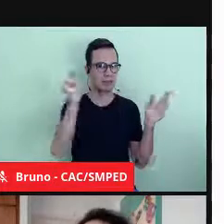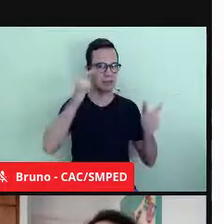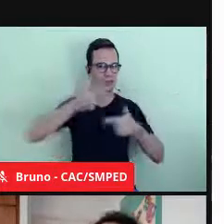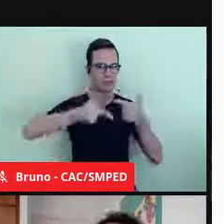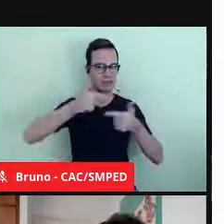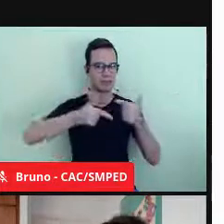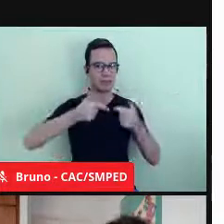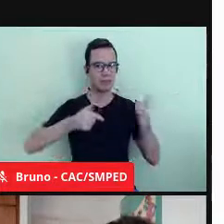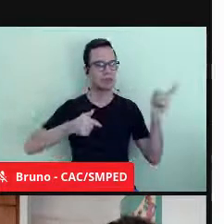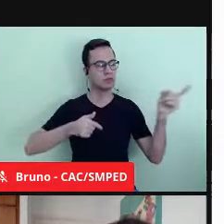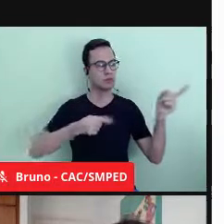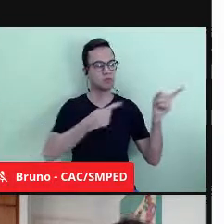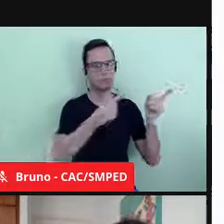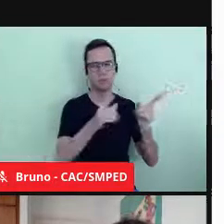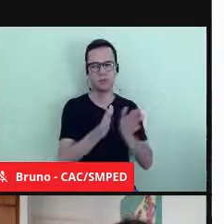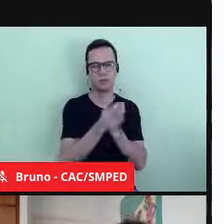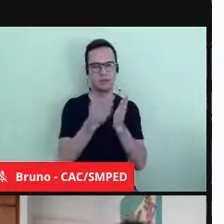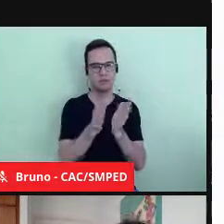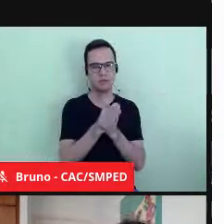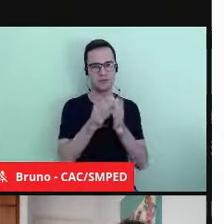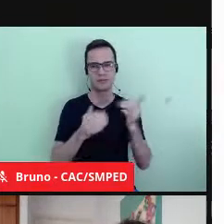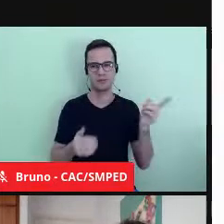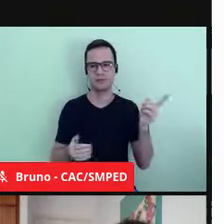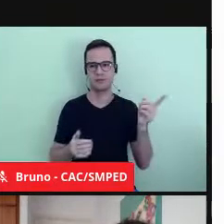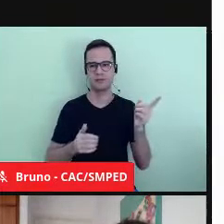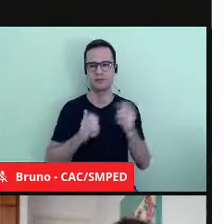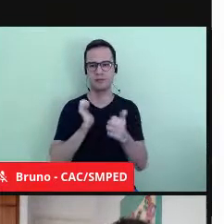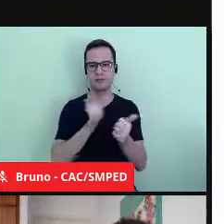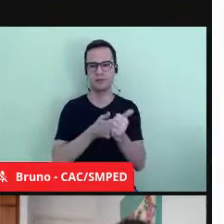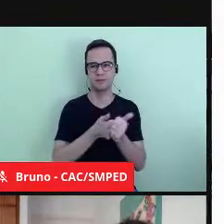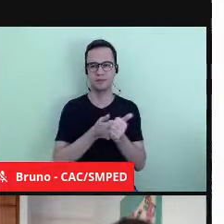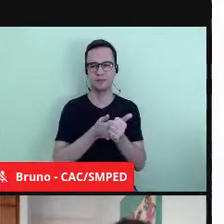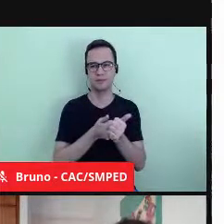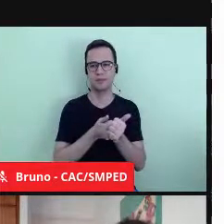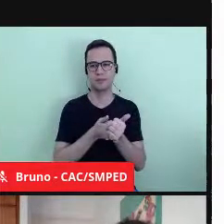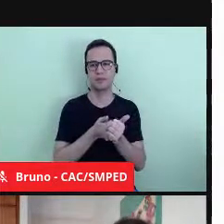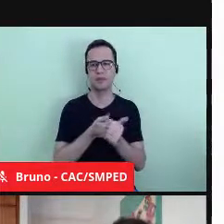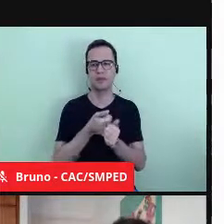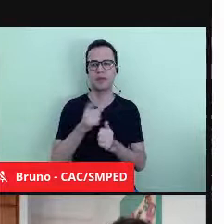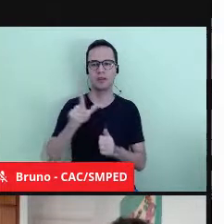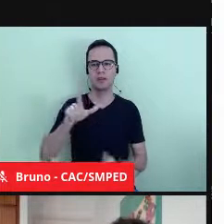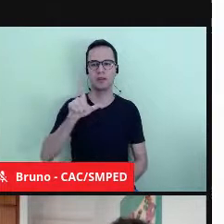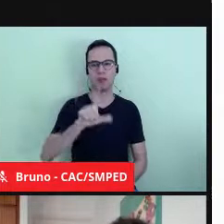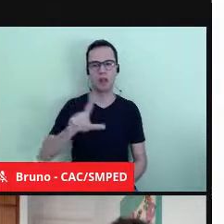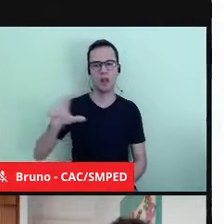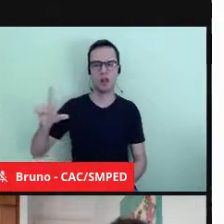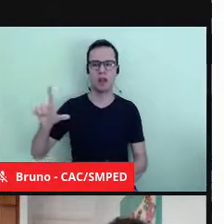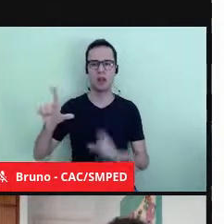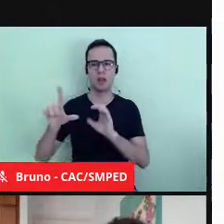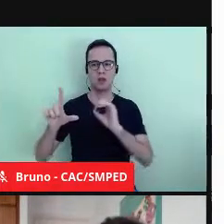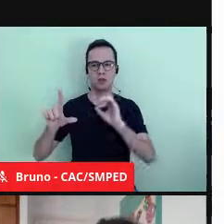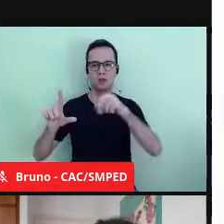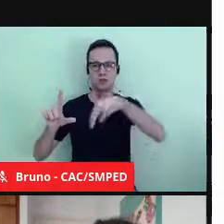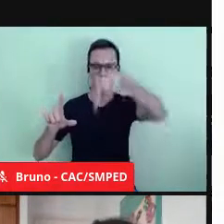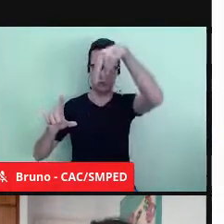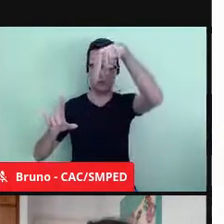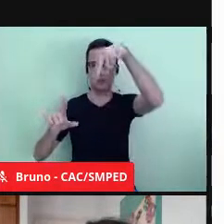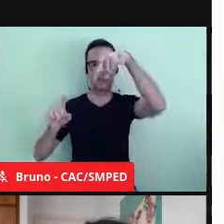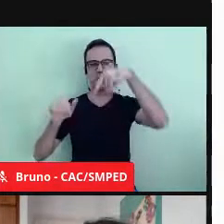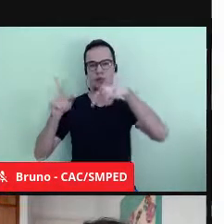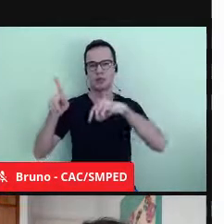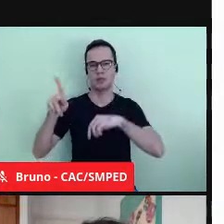área bastante precária aqui nesse entroncamento entre a área leste e a norte da cidade de São